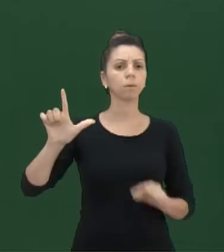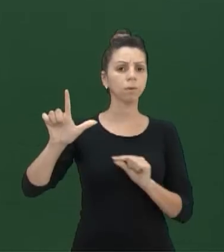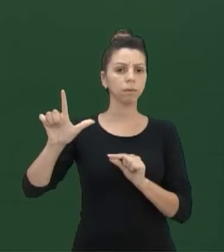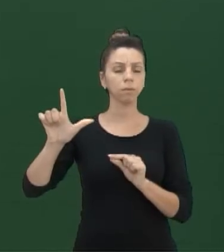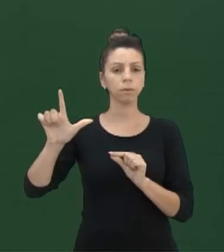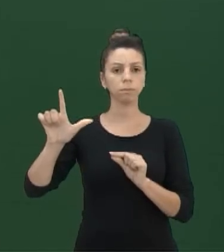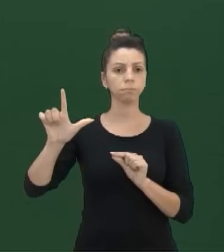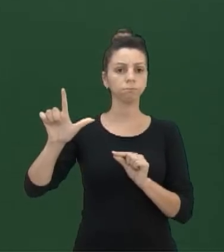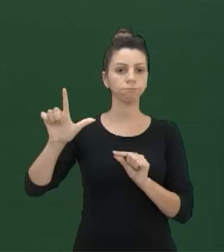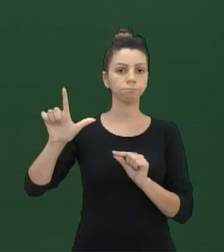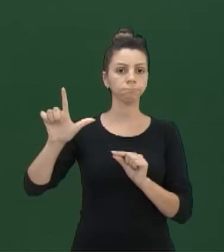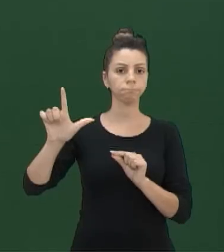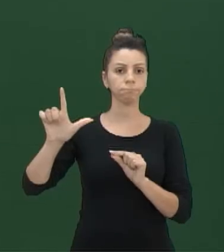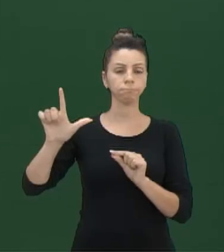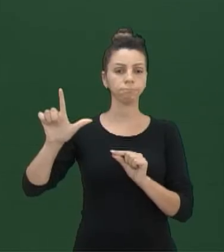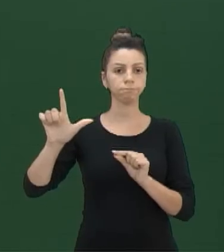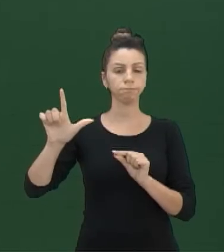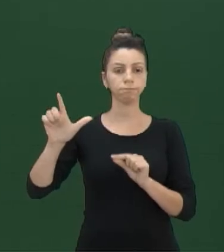litro